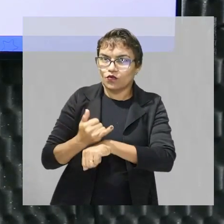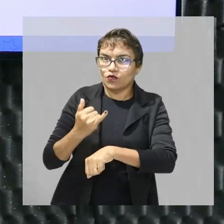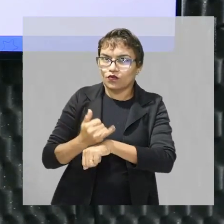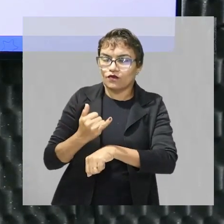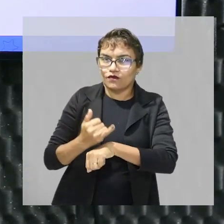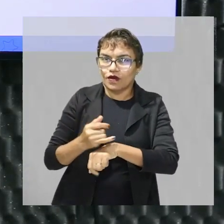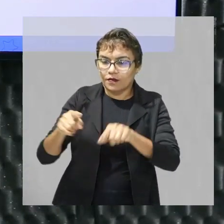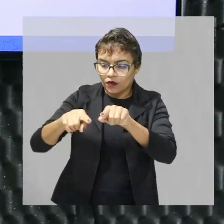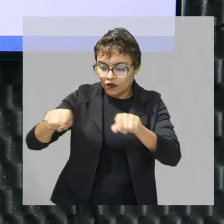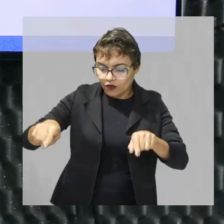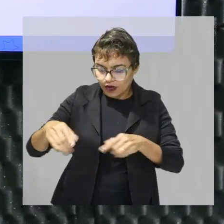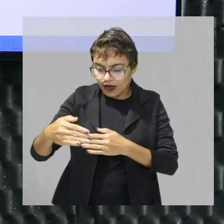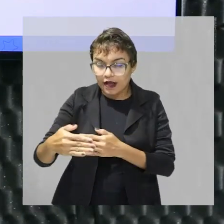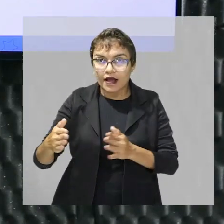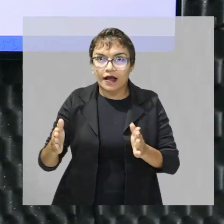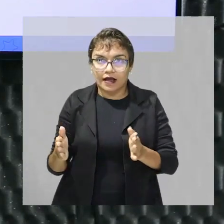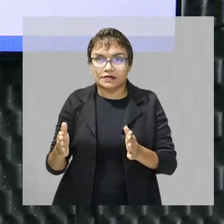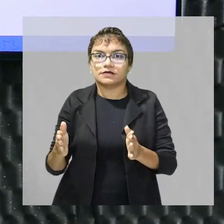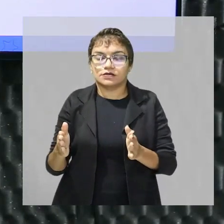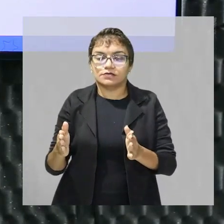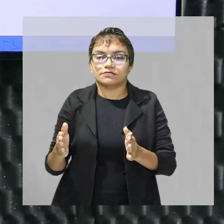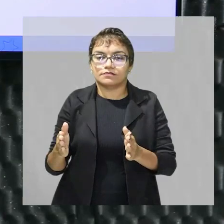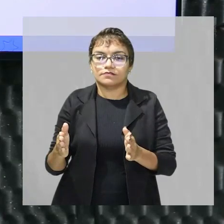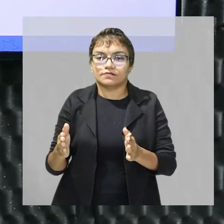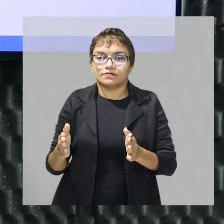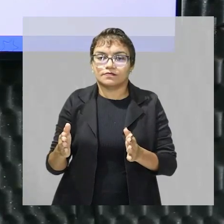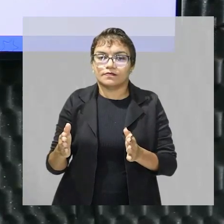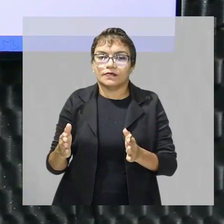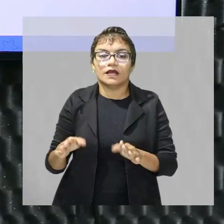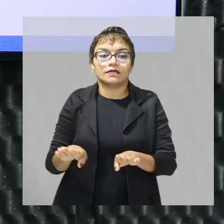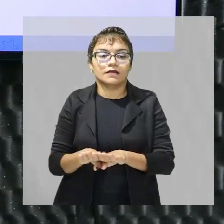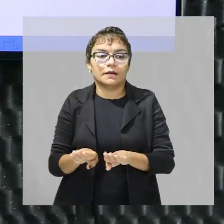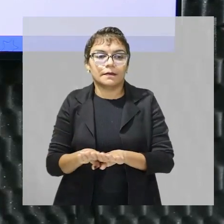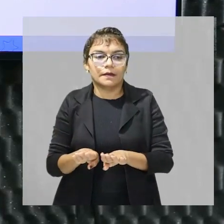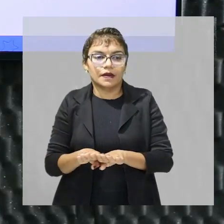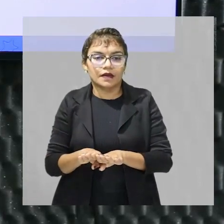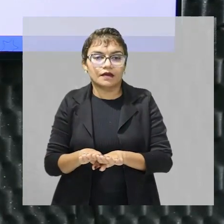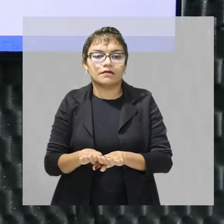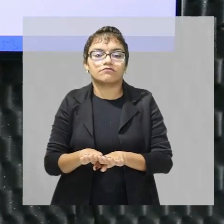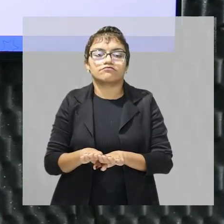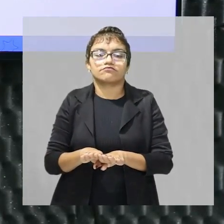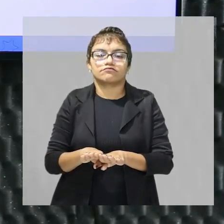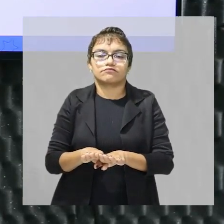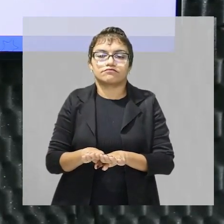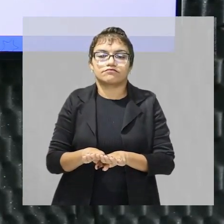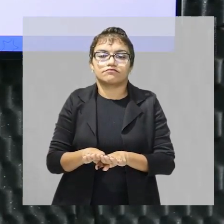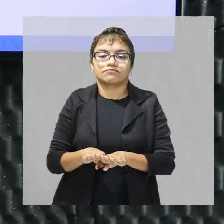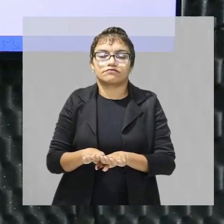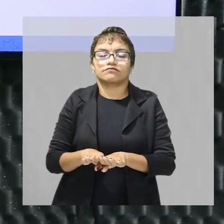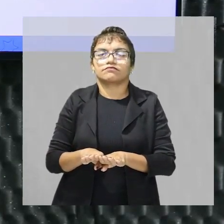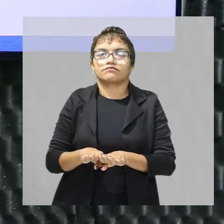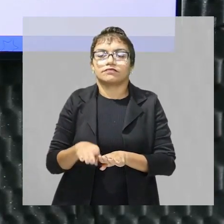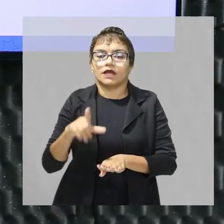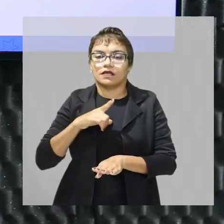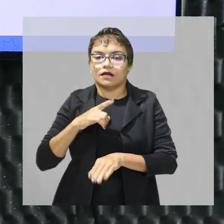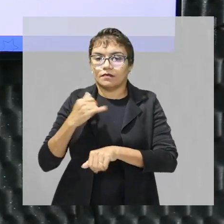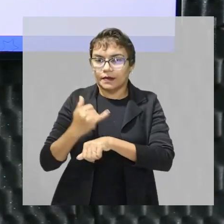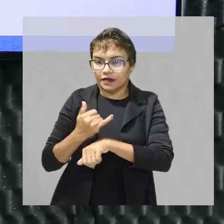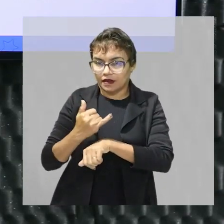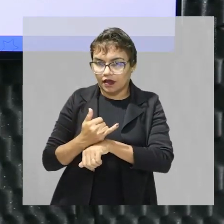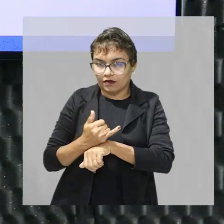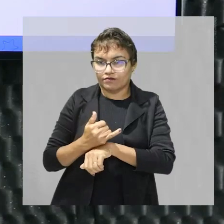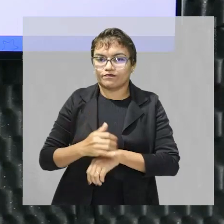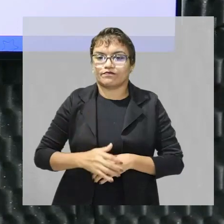caixas fechadas, num meio oxidante, constituído de minério de ferro. Nessas